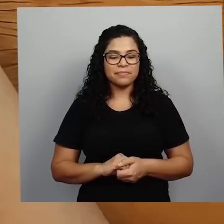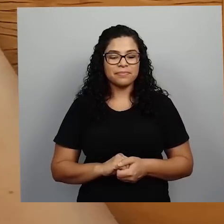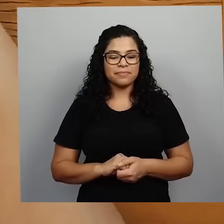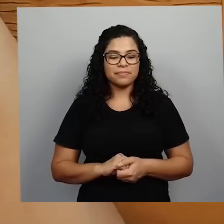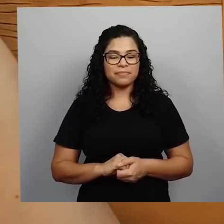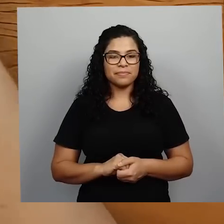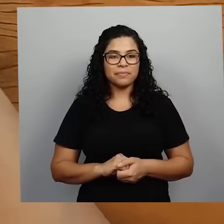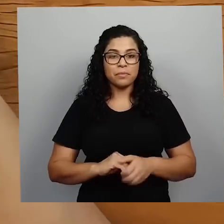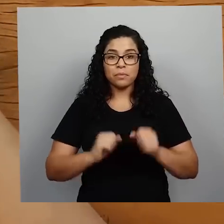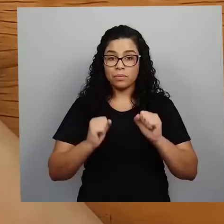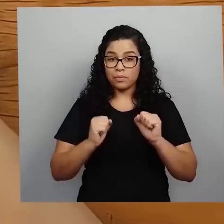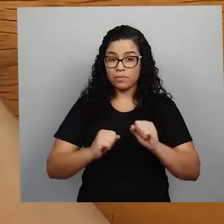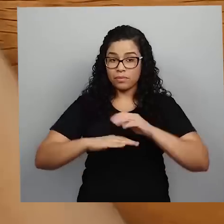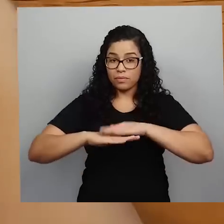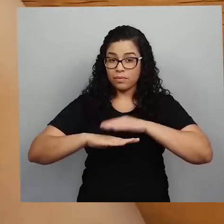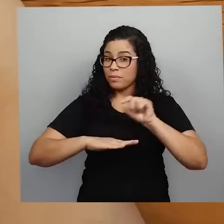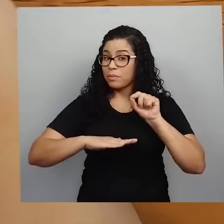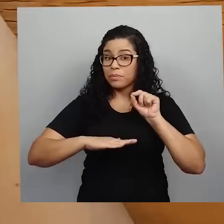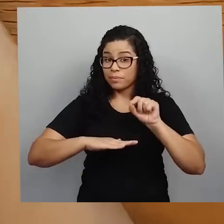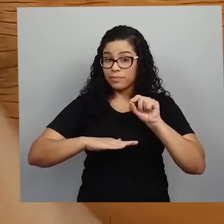eu posso fazer